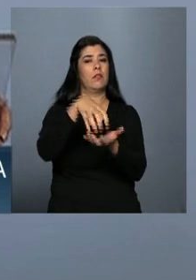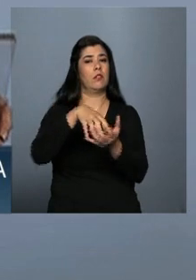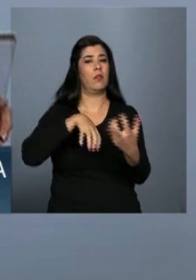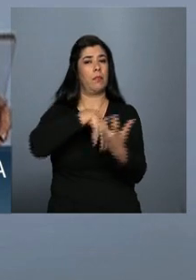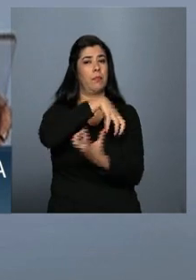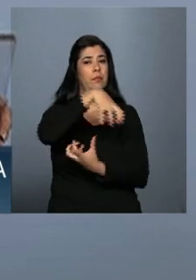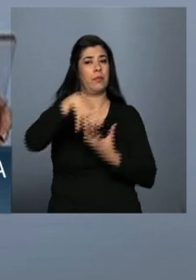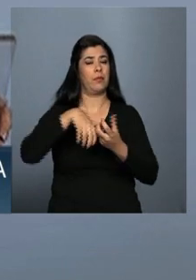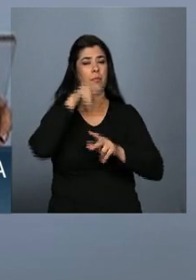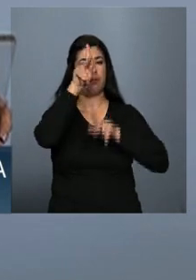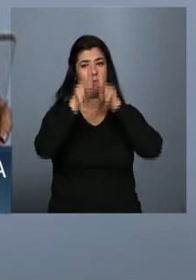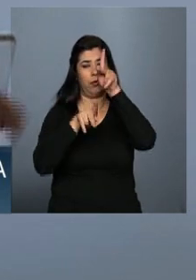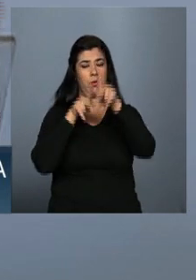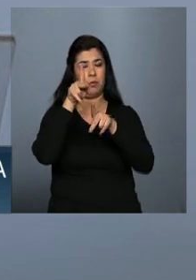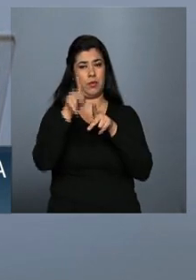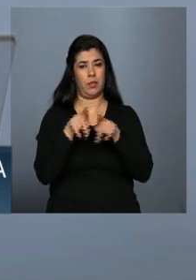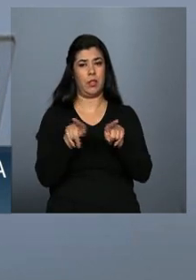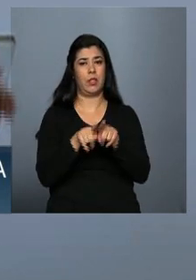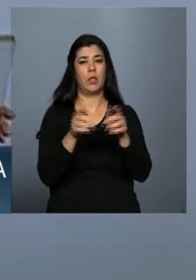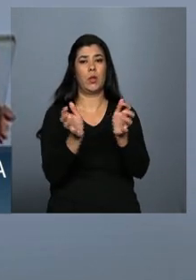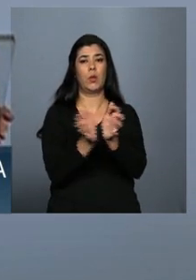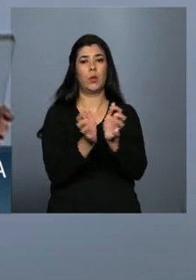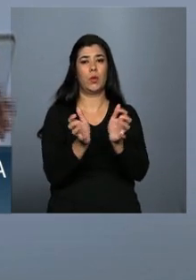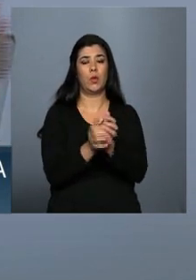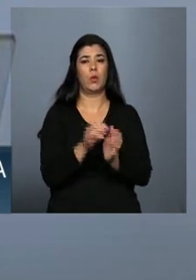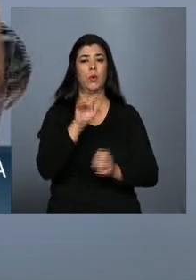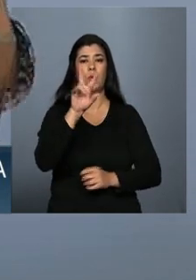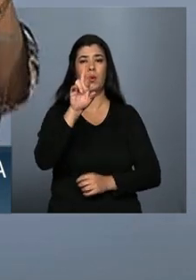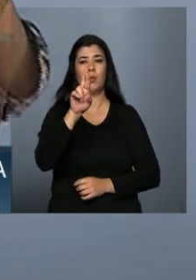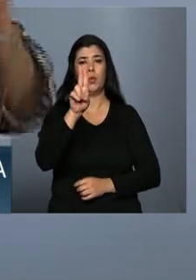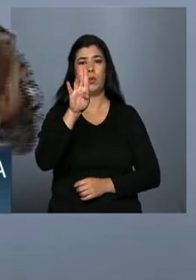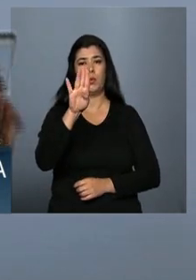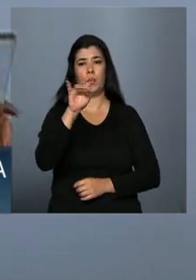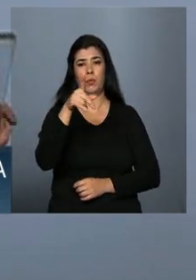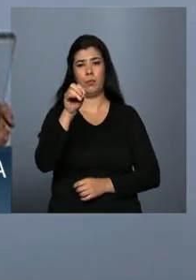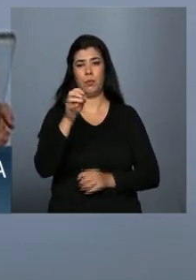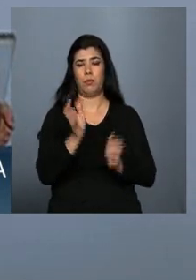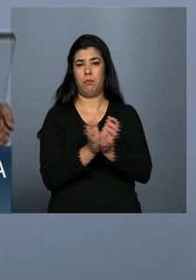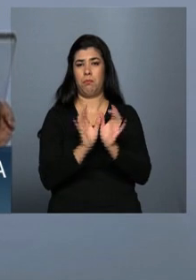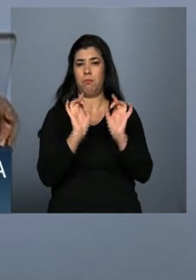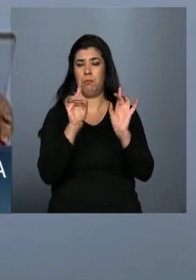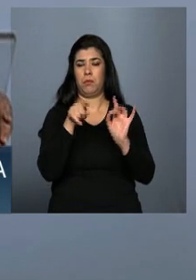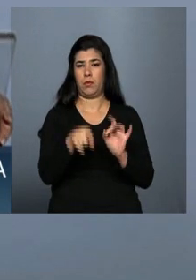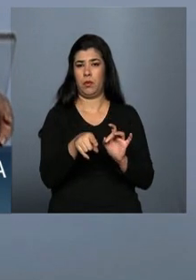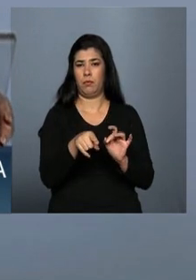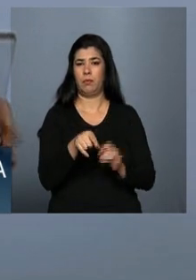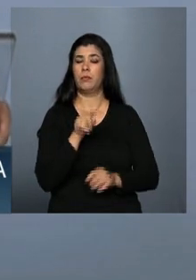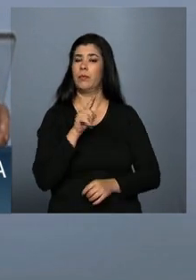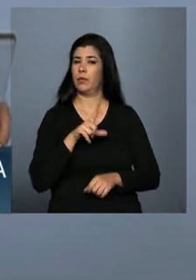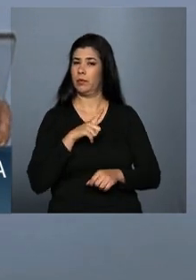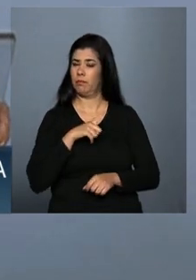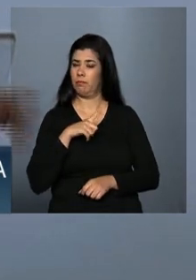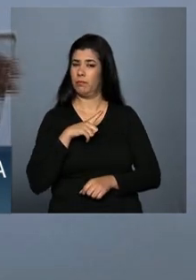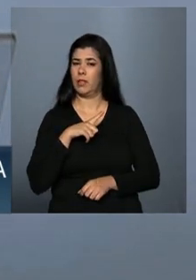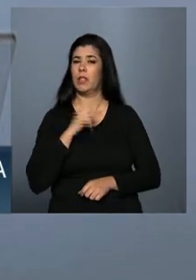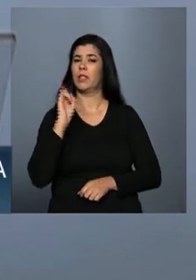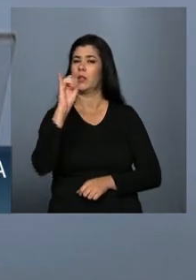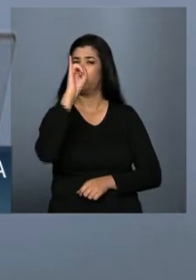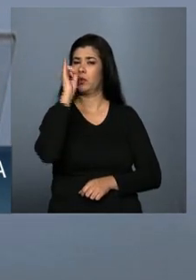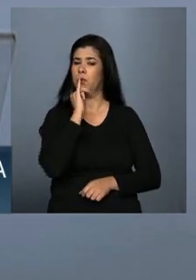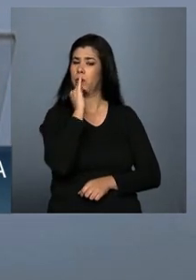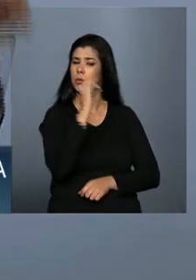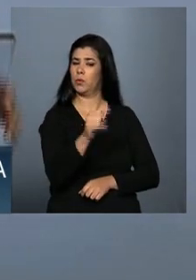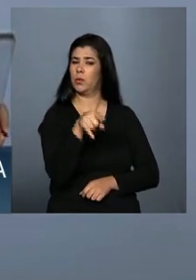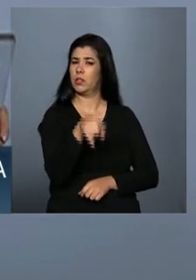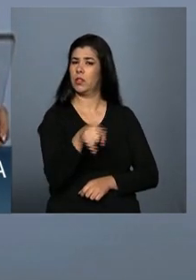Movimentos Populares, do Grupo Rubião, eu quero dizer o seguinte: é muito importante